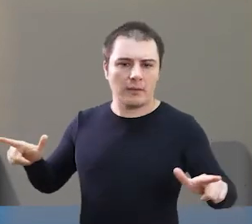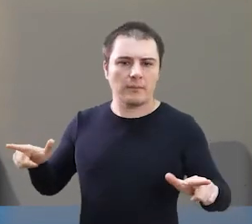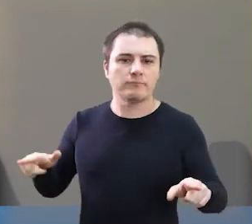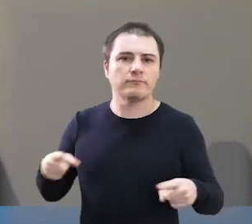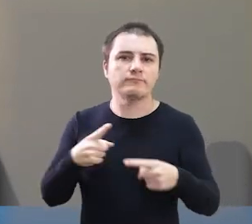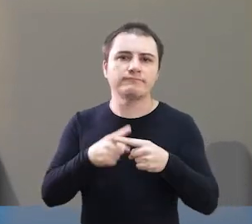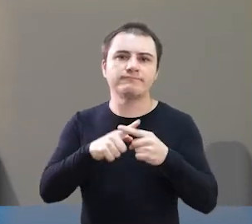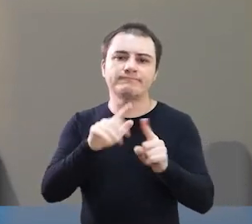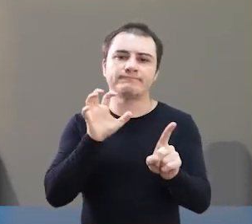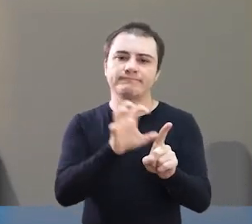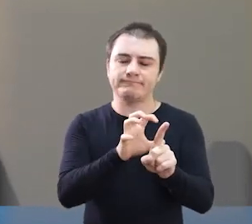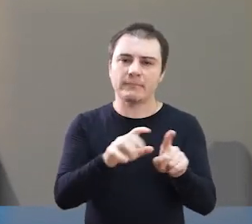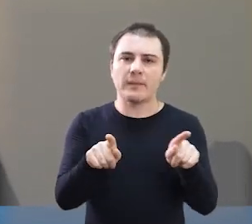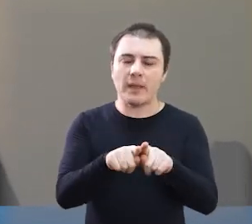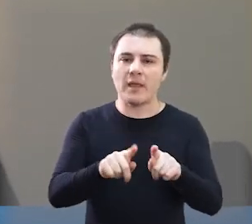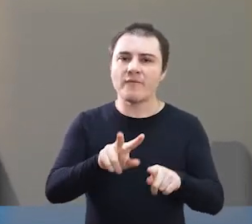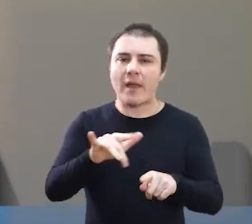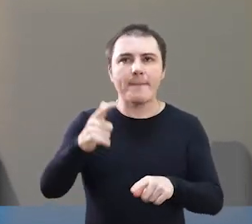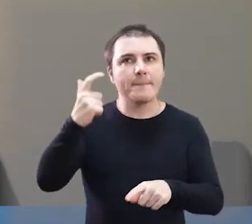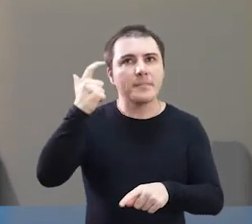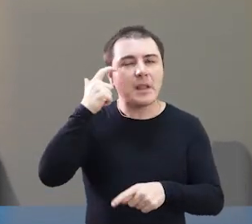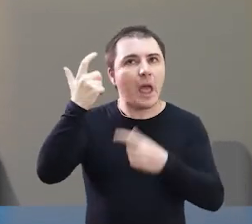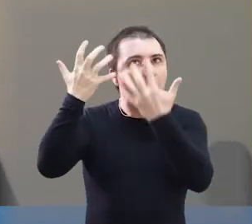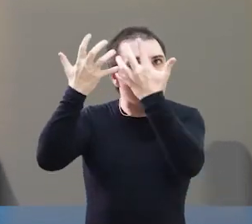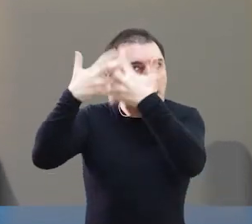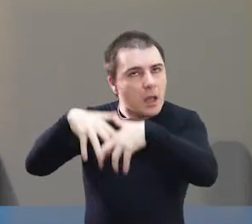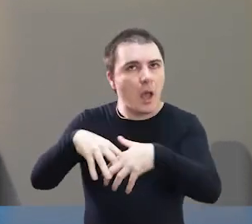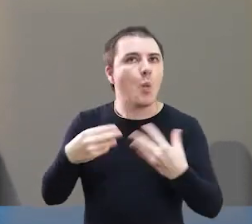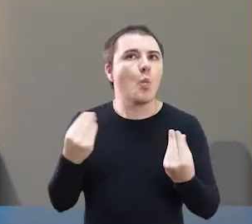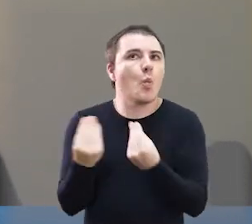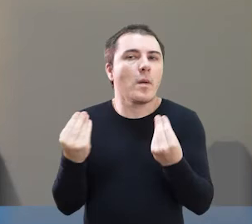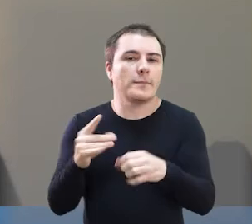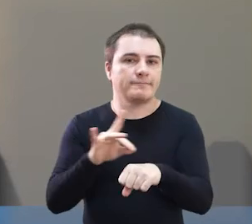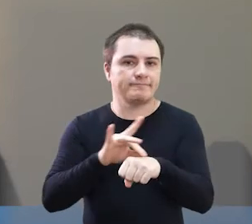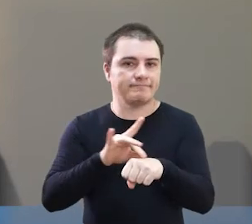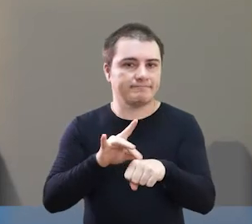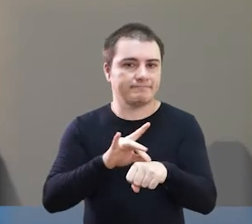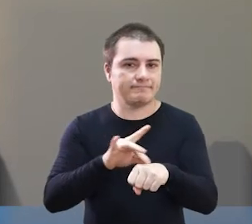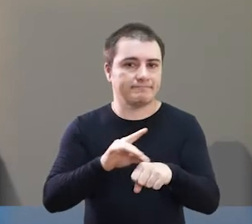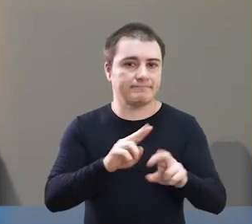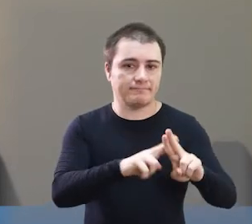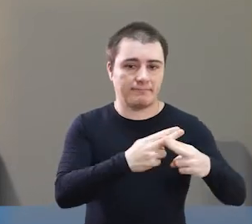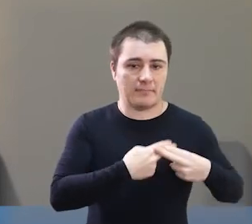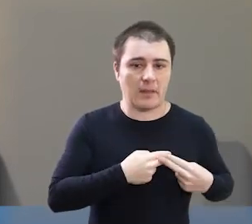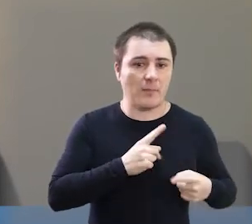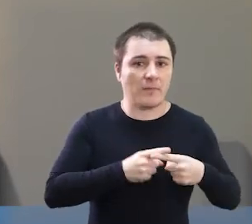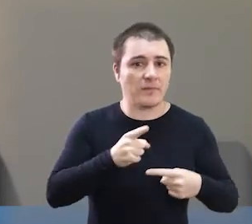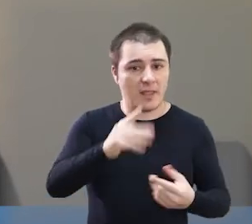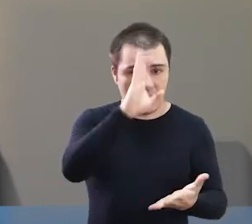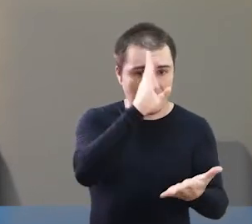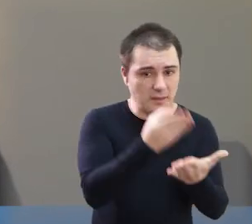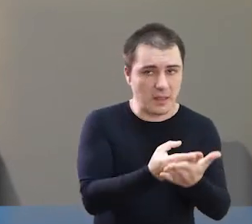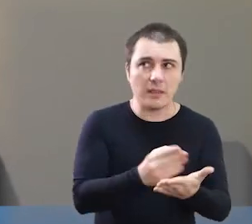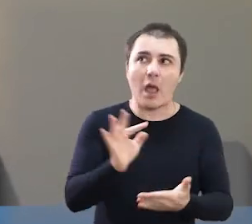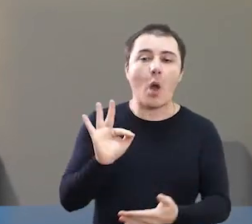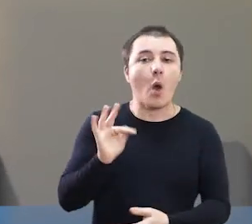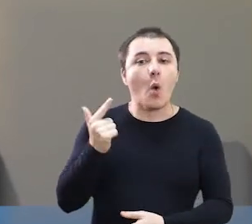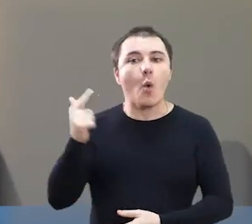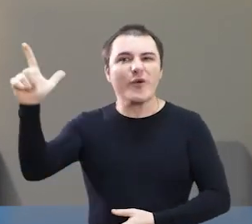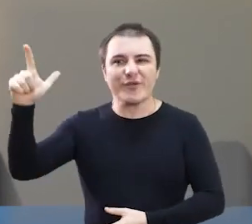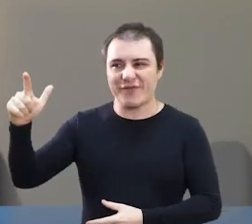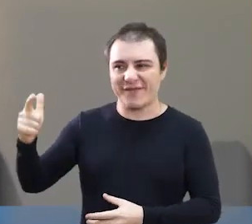certa maneira, na fase de elaboração do luto e até depois do pós-luto. Né? Se você acredita, por exemplo, que a pessoa está vivendo em outro